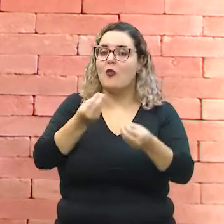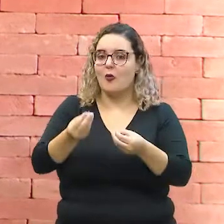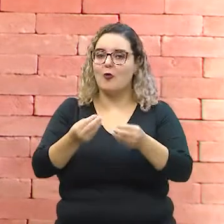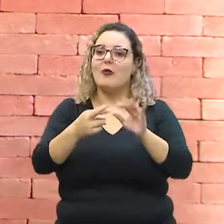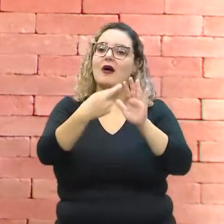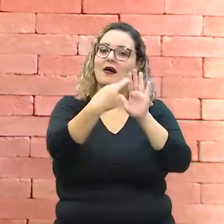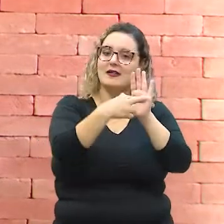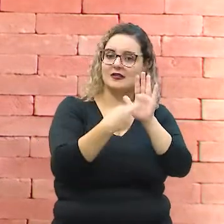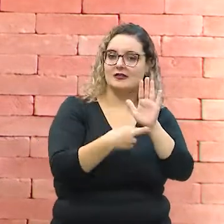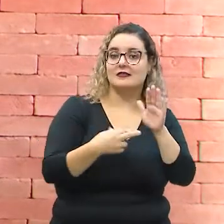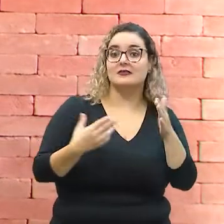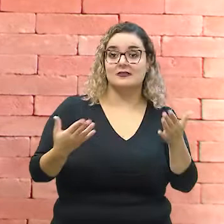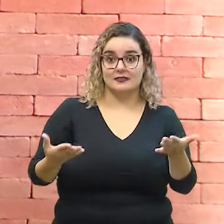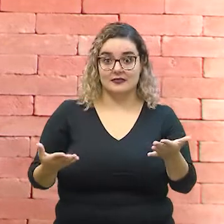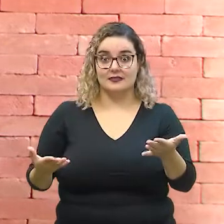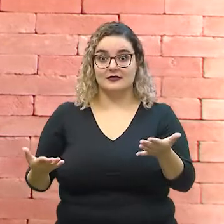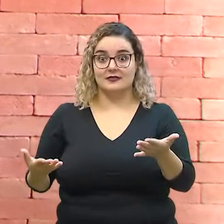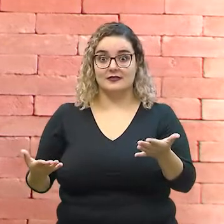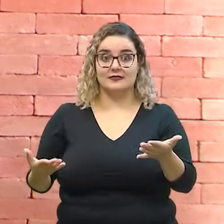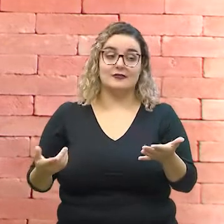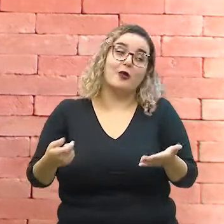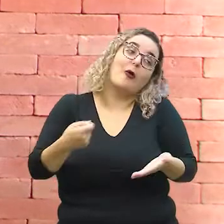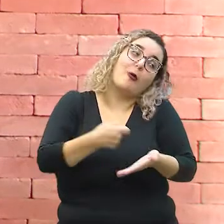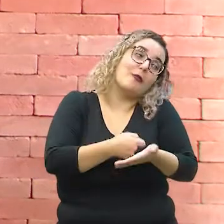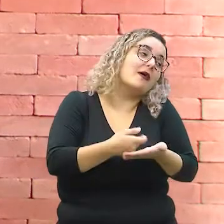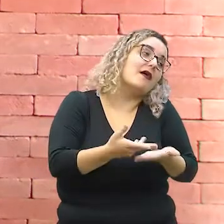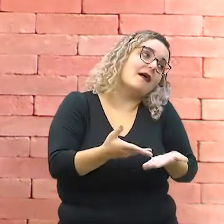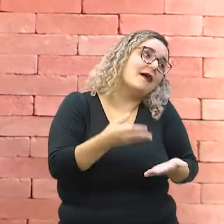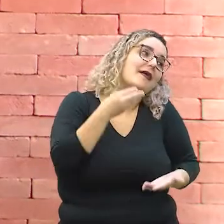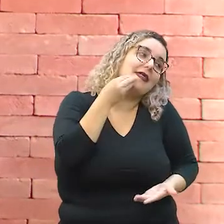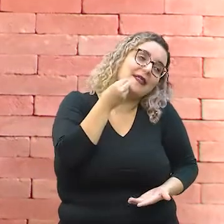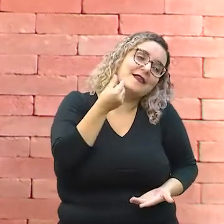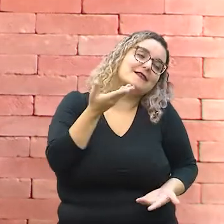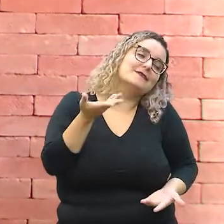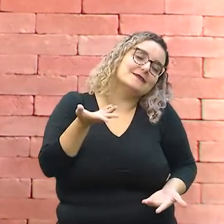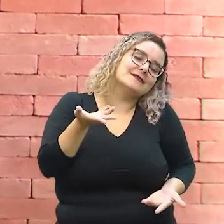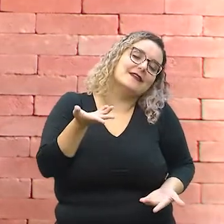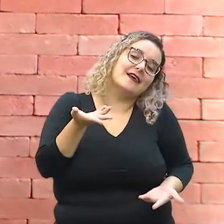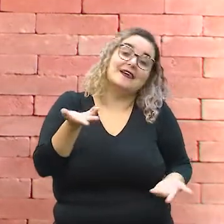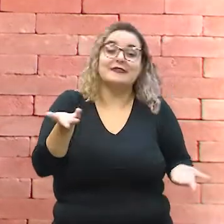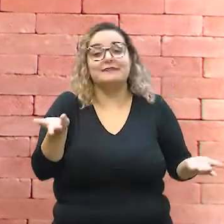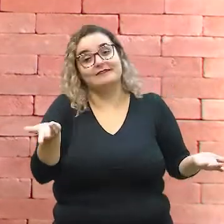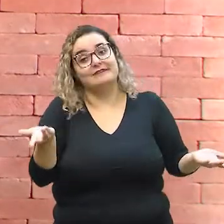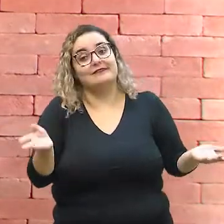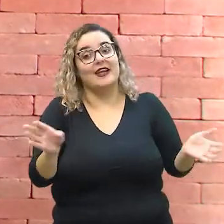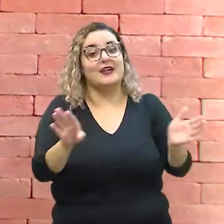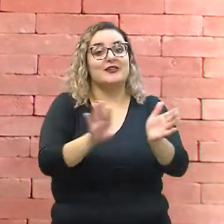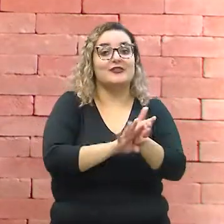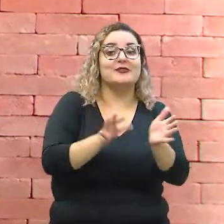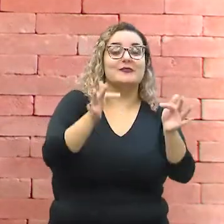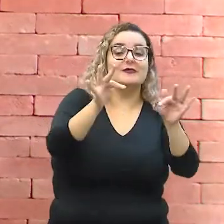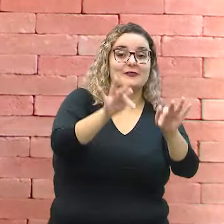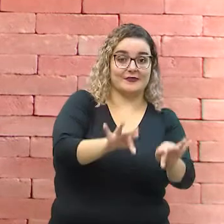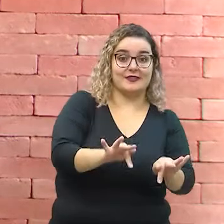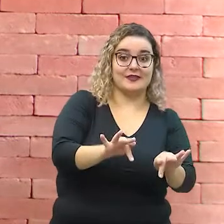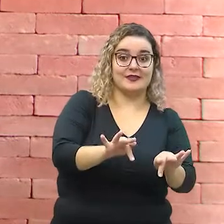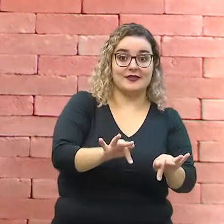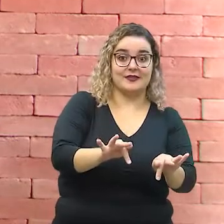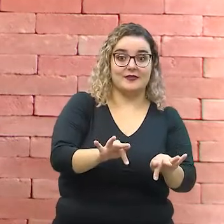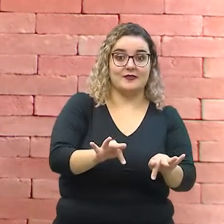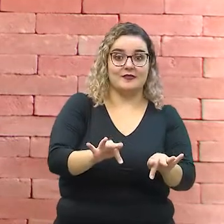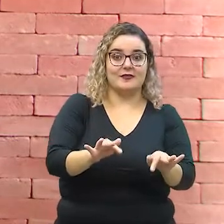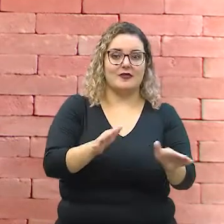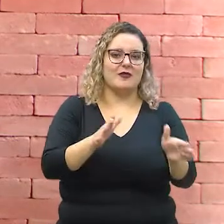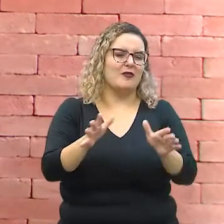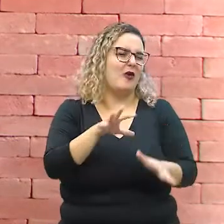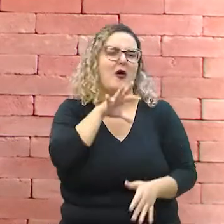receita. E eu vou ser obrigado a experimentar, né? Sim. A gente chega sempre no final do programa, vem aquela parte